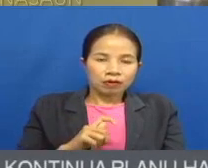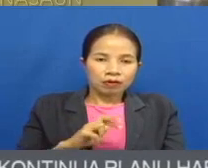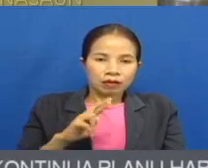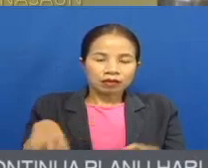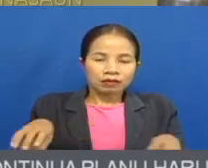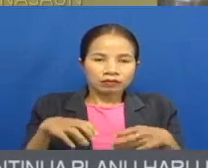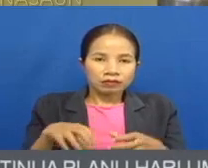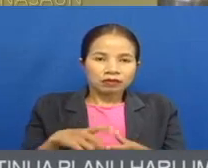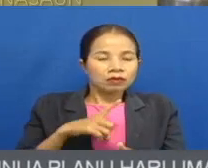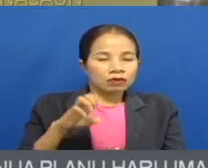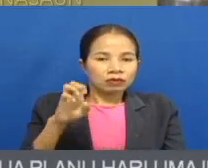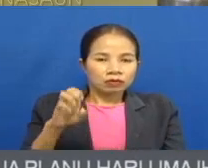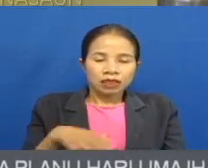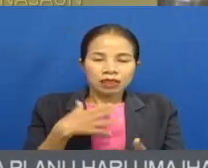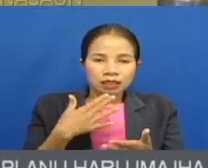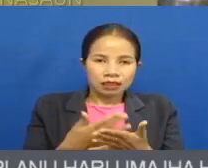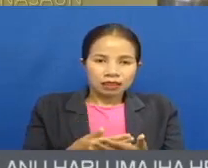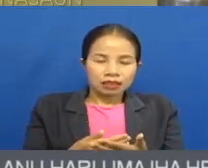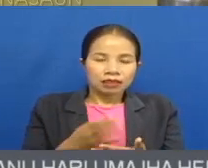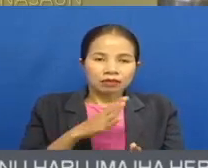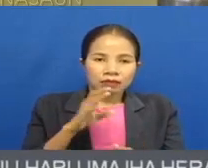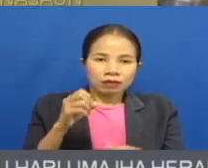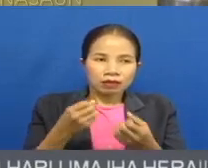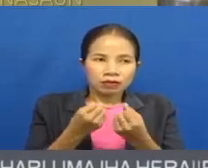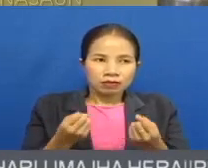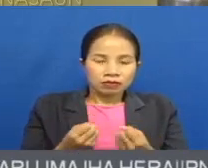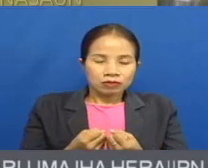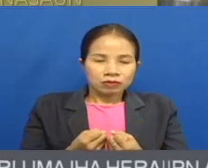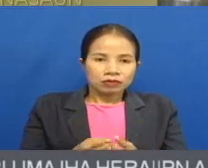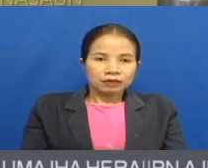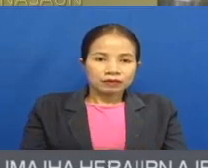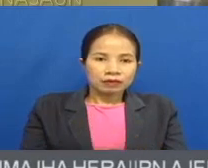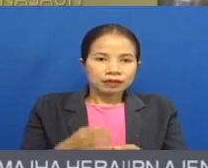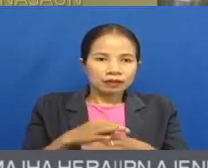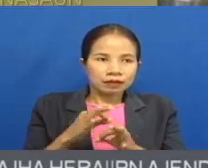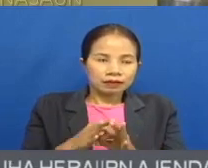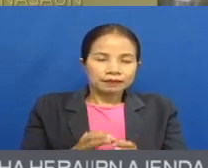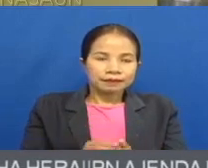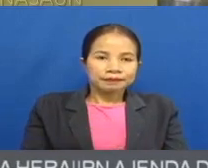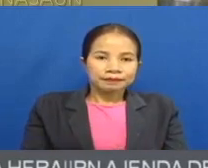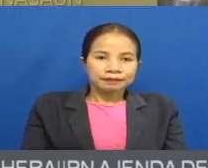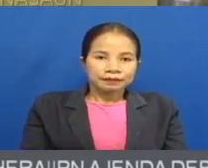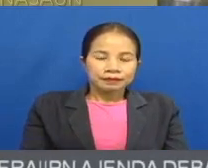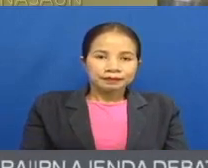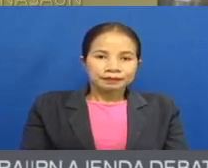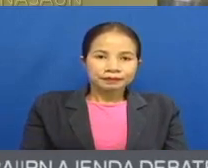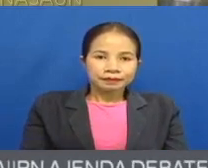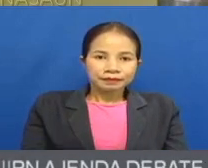fato Loloto é recuperar na e a Bobonaru assim e a suco sibuni ne resolve tena. E a posto